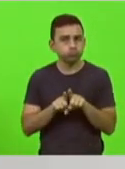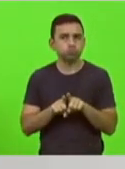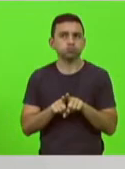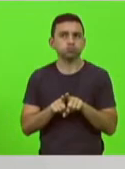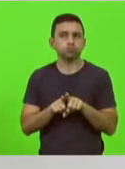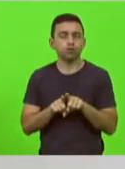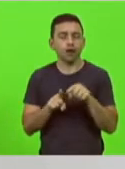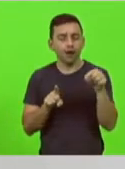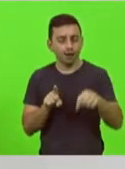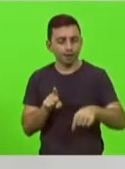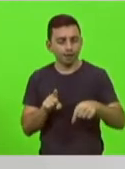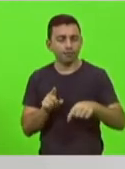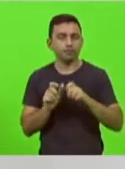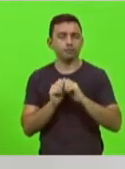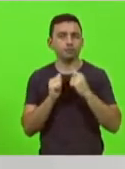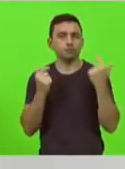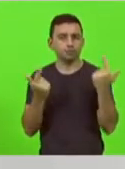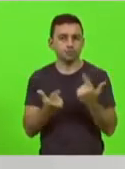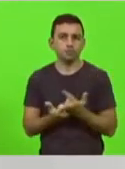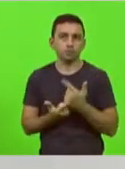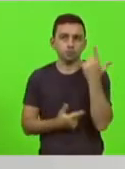o Parlamento catarinense.